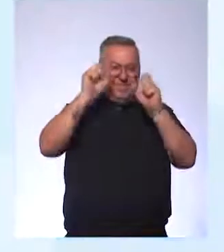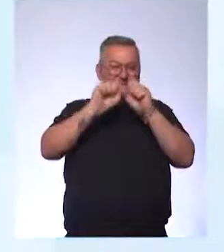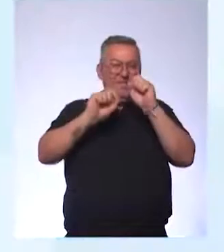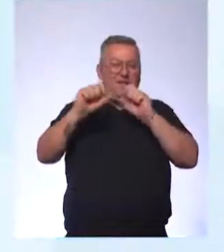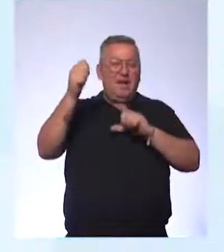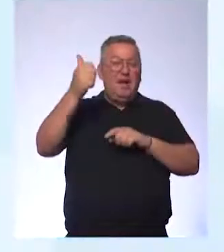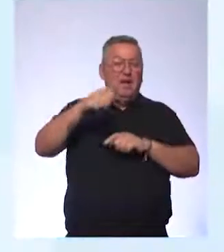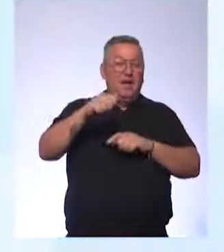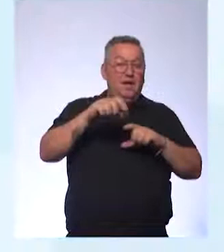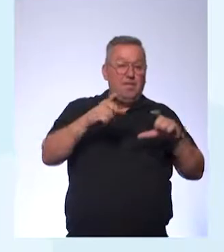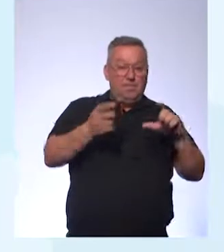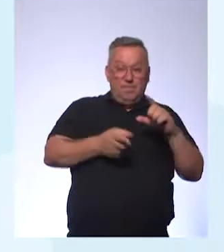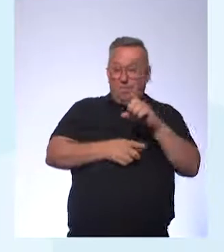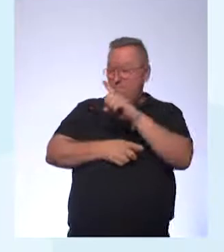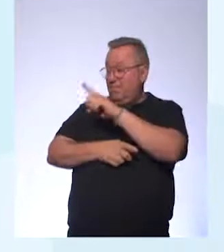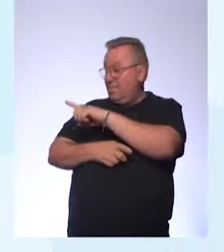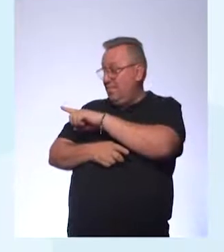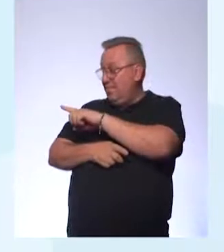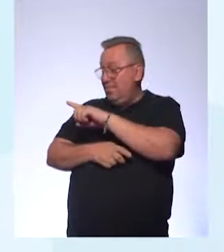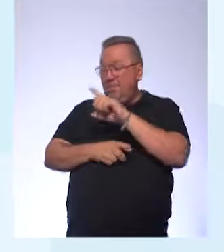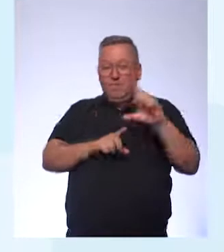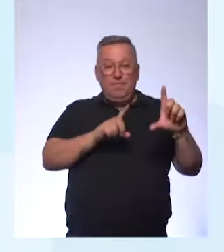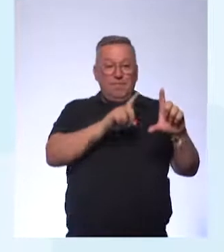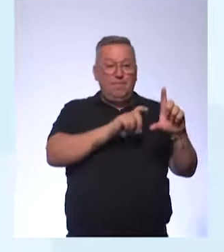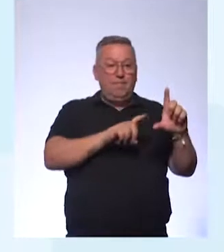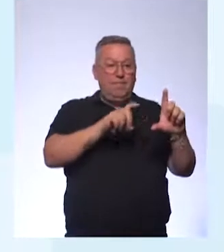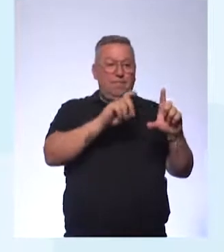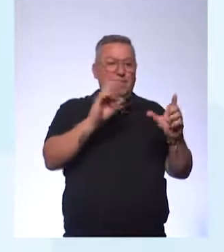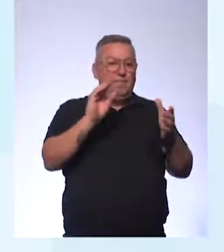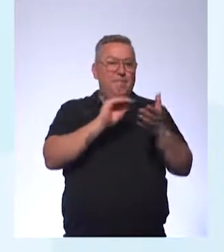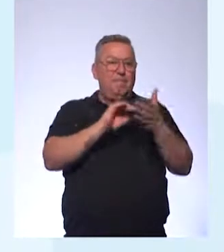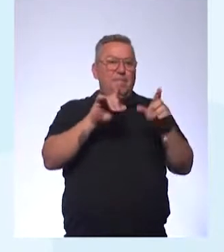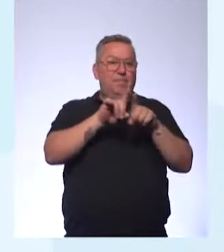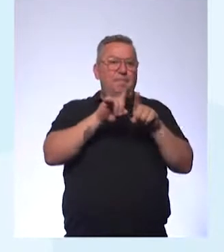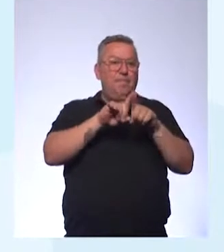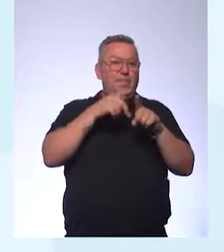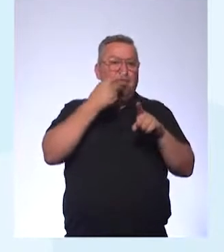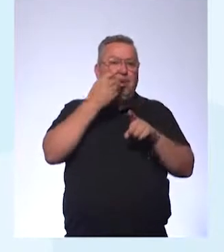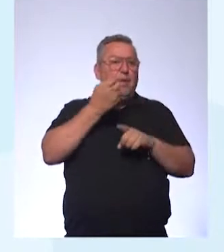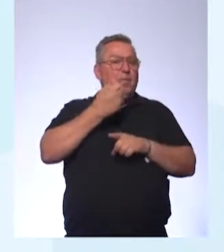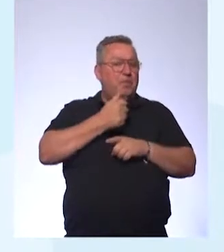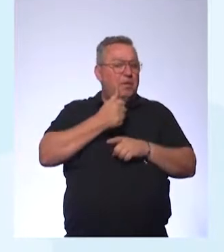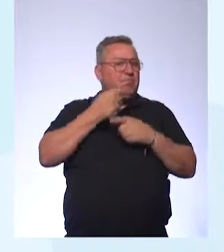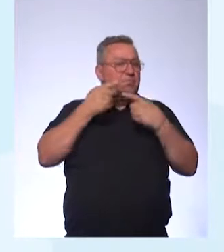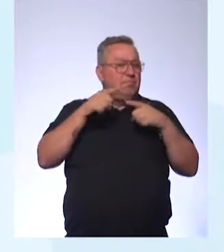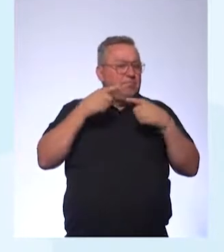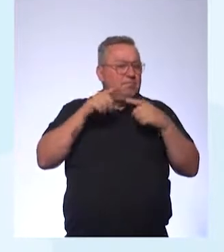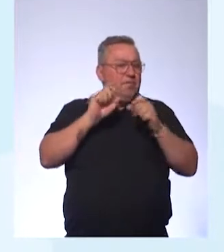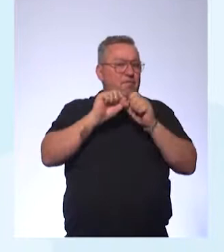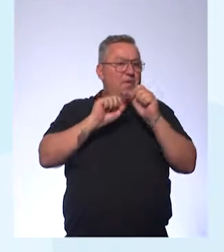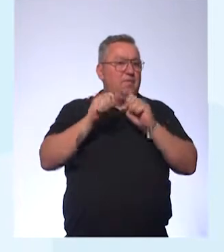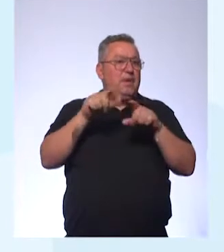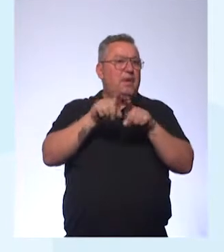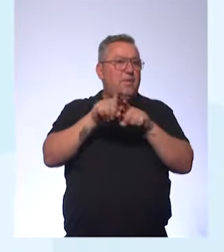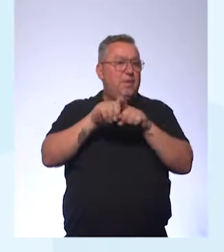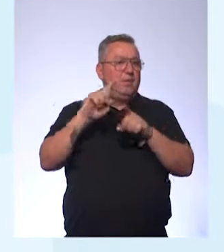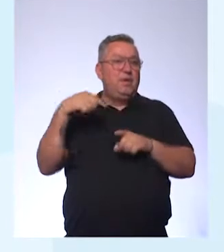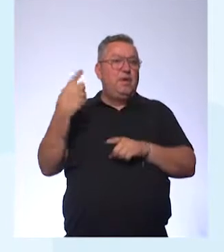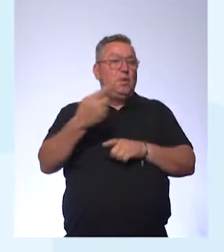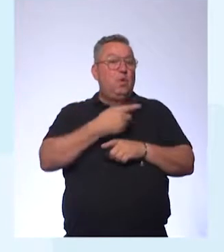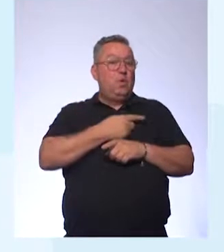avaliação da aula aí no QR Code. Pode colocar também seus elogios, suas críticas. Faz bem também para